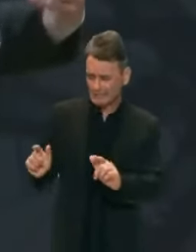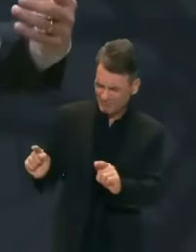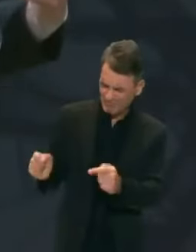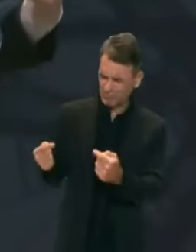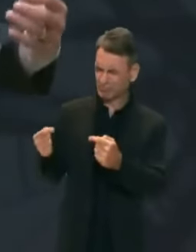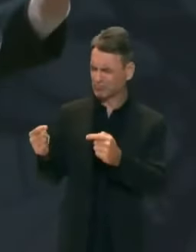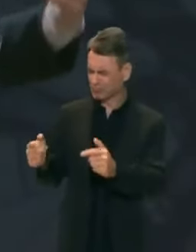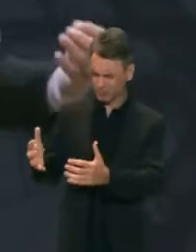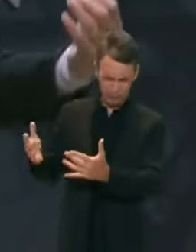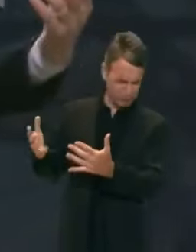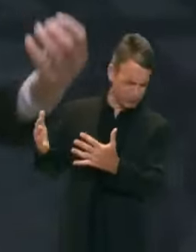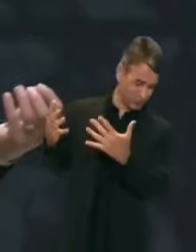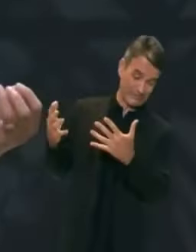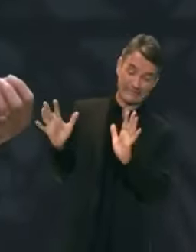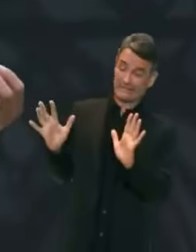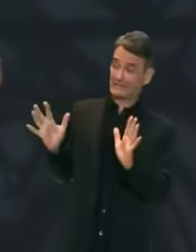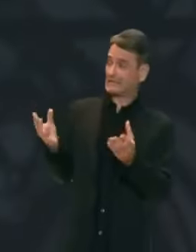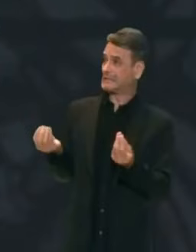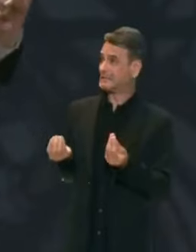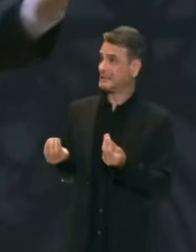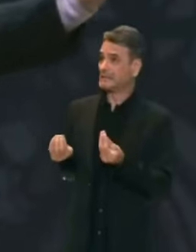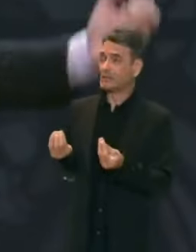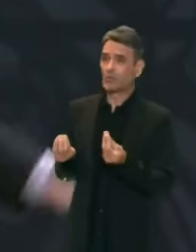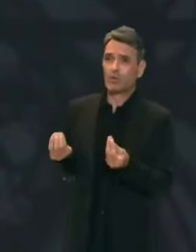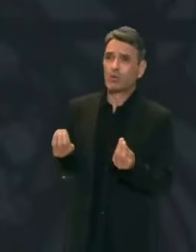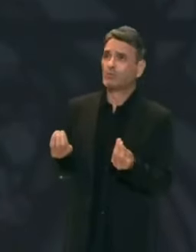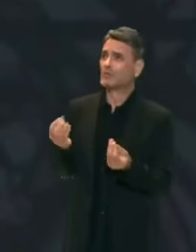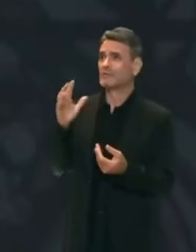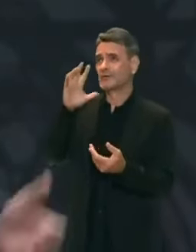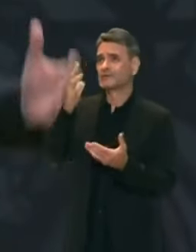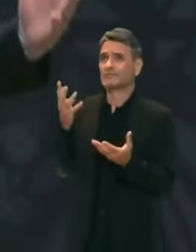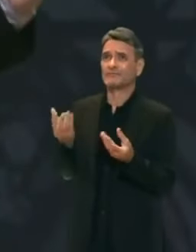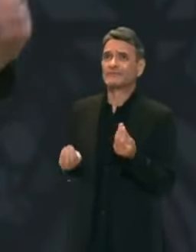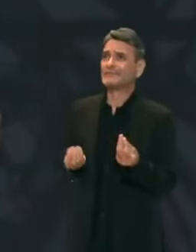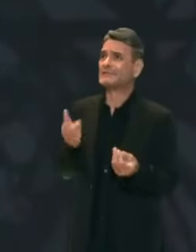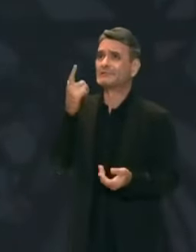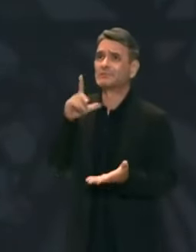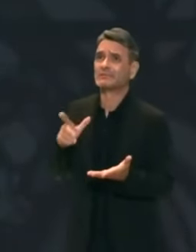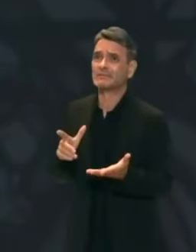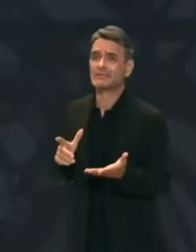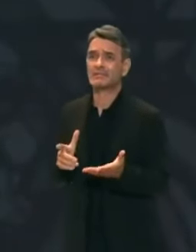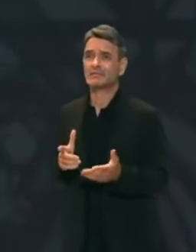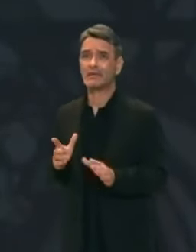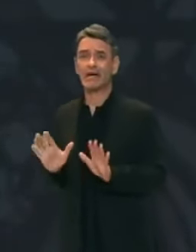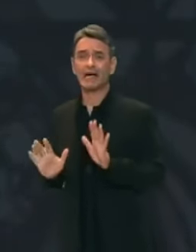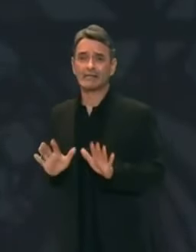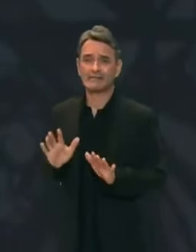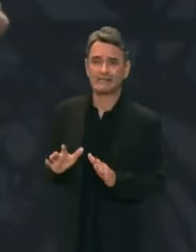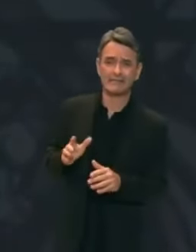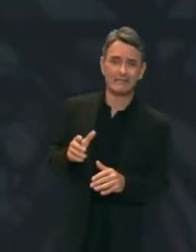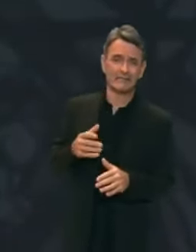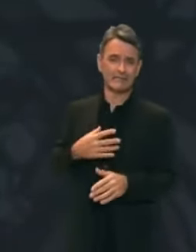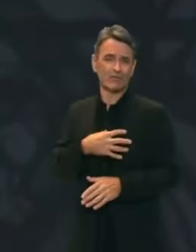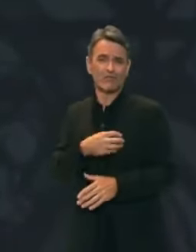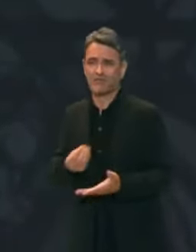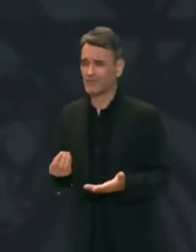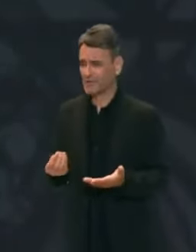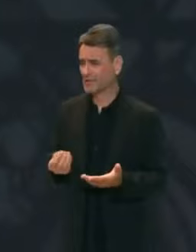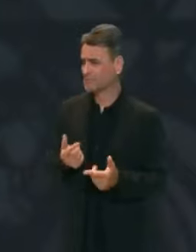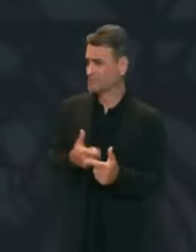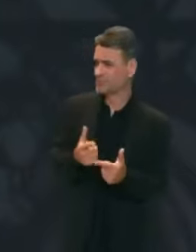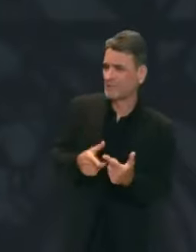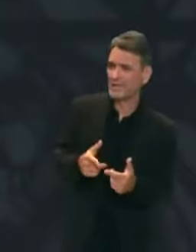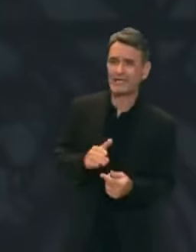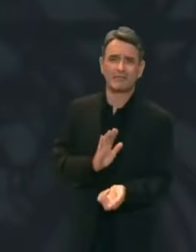e você não ter a mínima ideia de como resolvê-las. Um filho passando por dificuldades, vícios, de